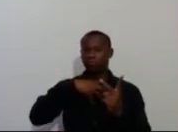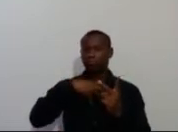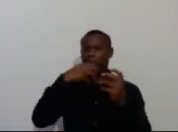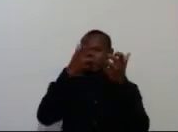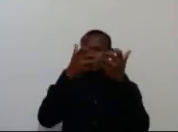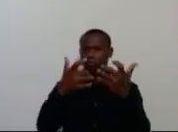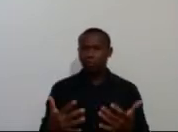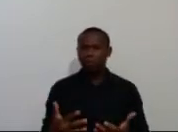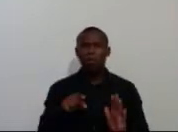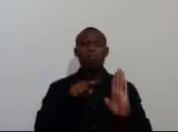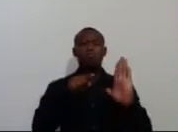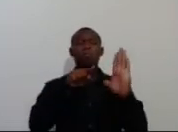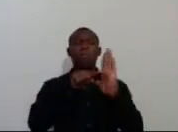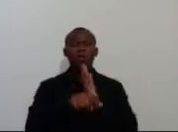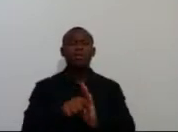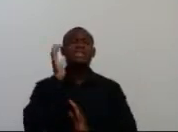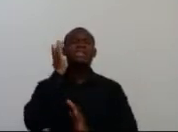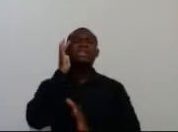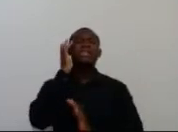para ficar?